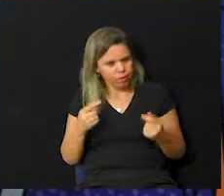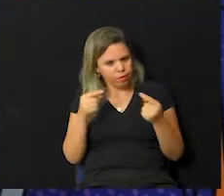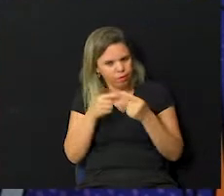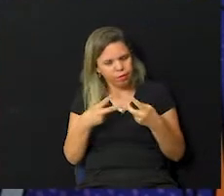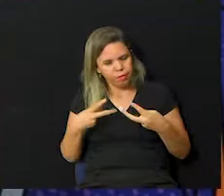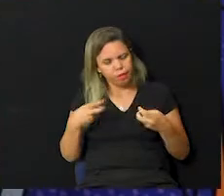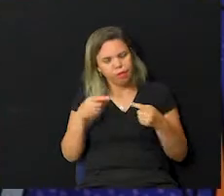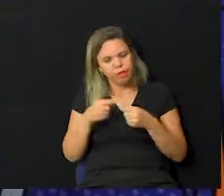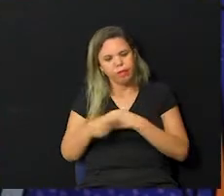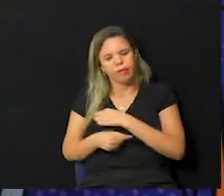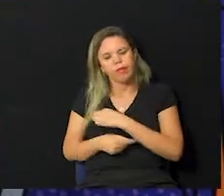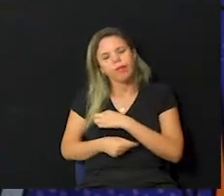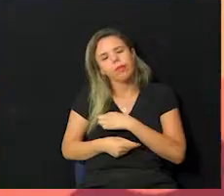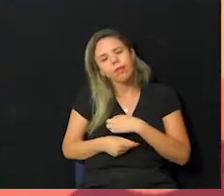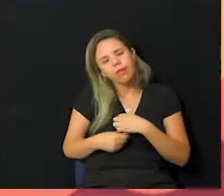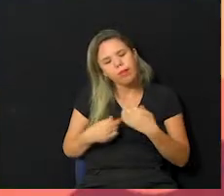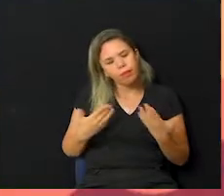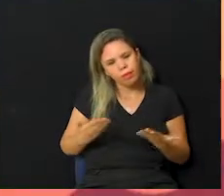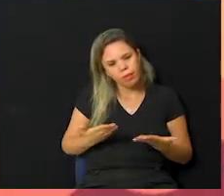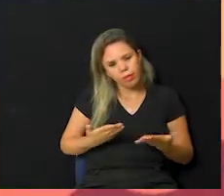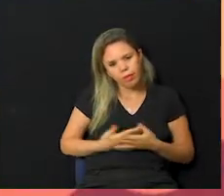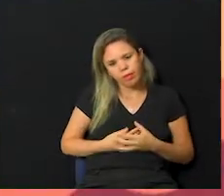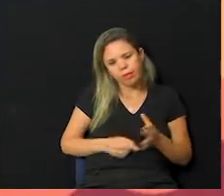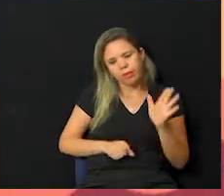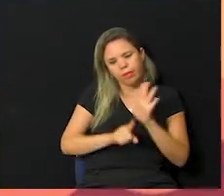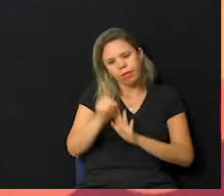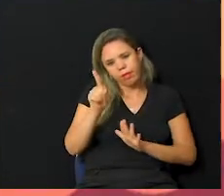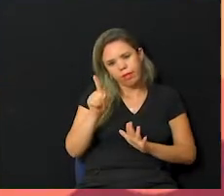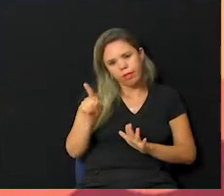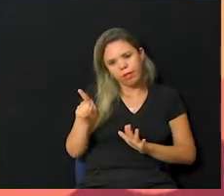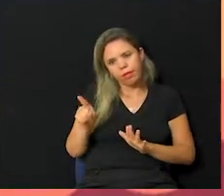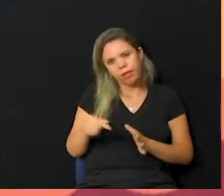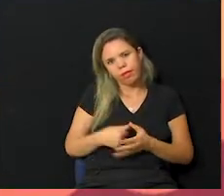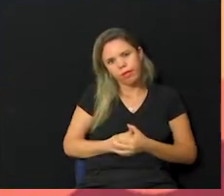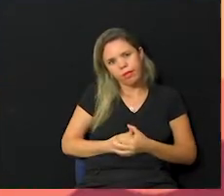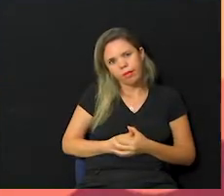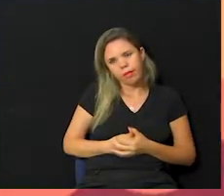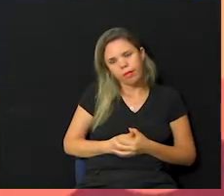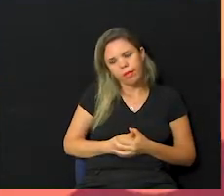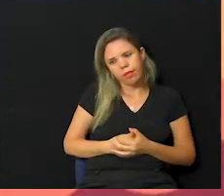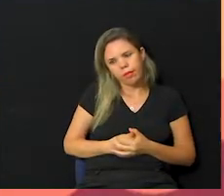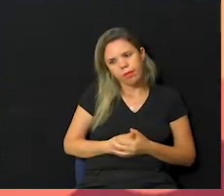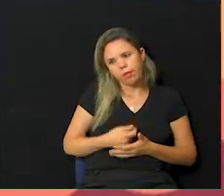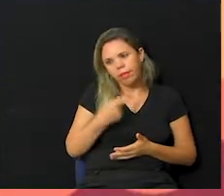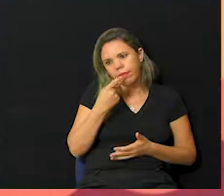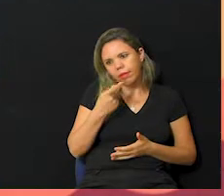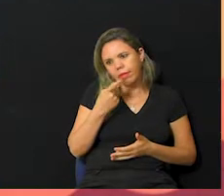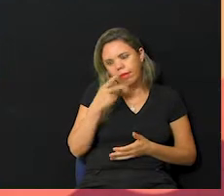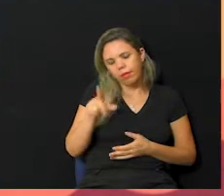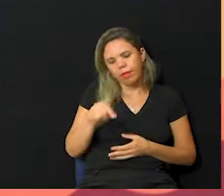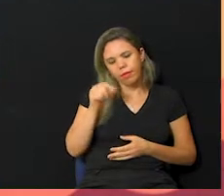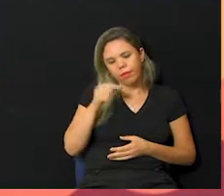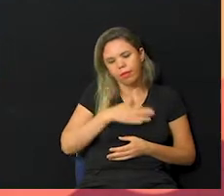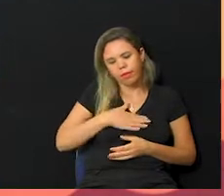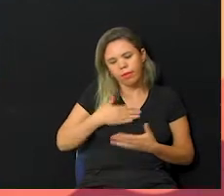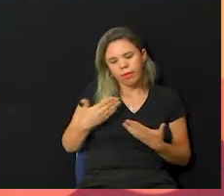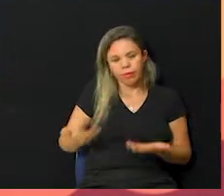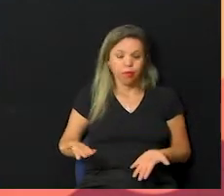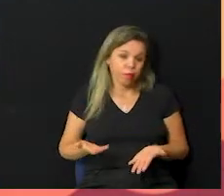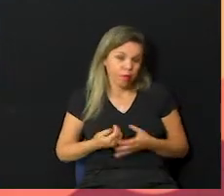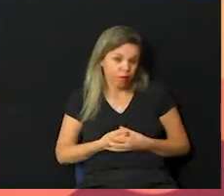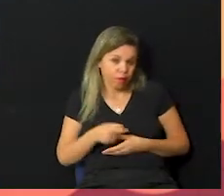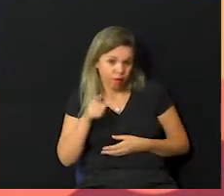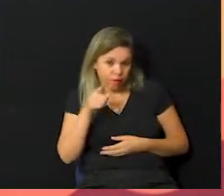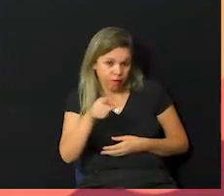questão de identificação mesmo. Agora eu vou fazer uma pergunta que, olha, você falou assim de preferência,